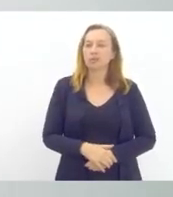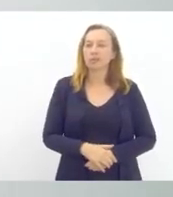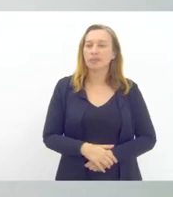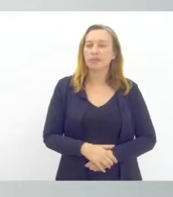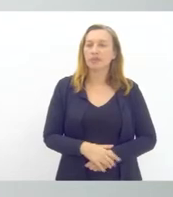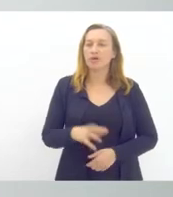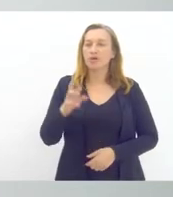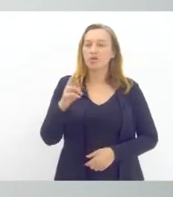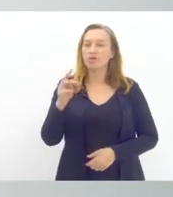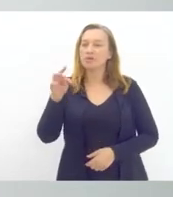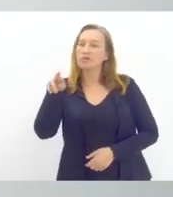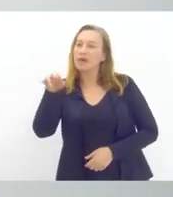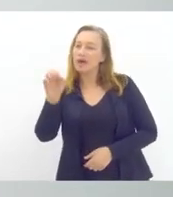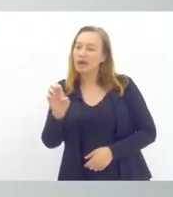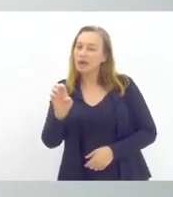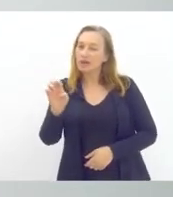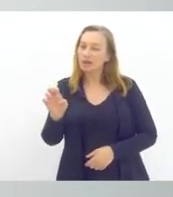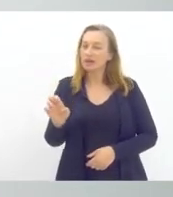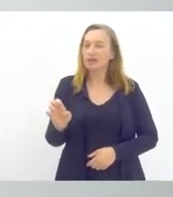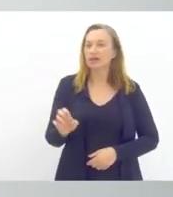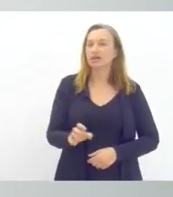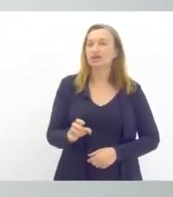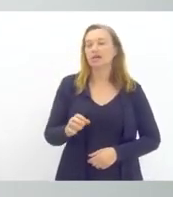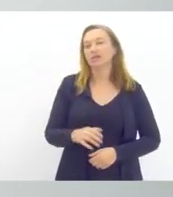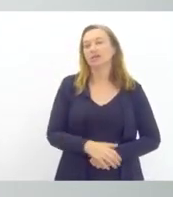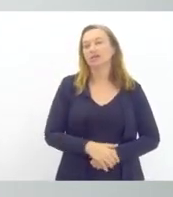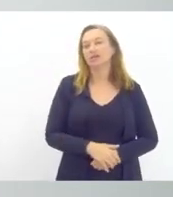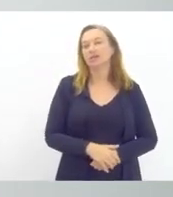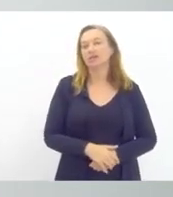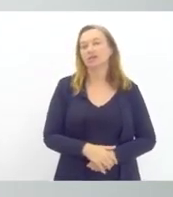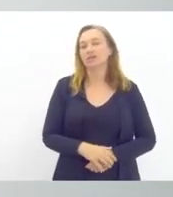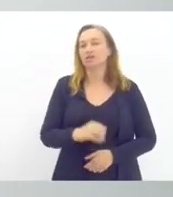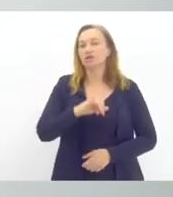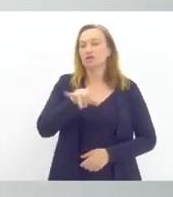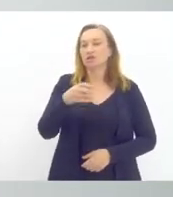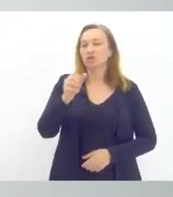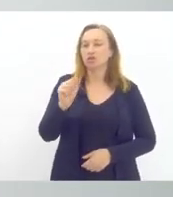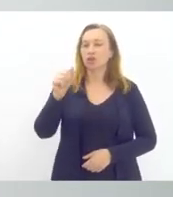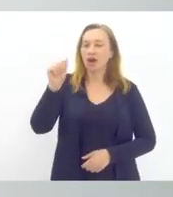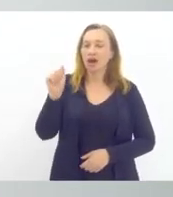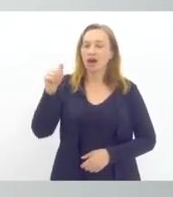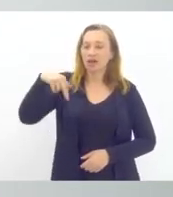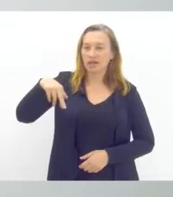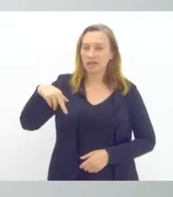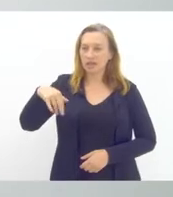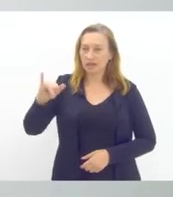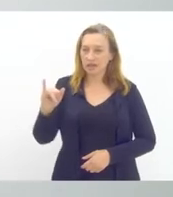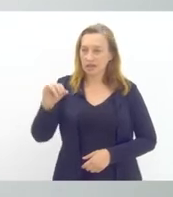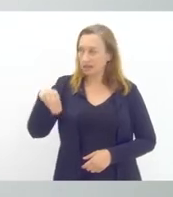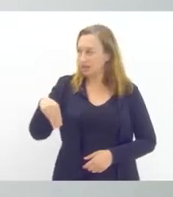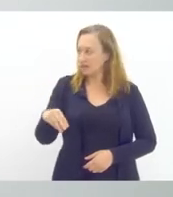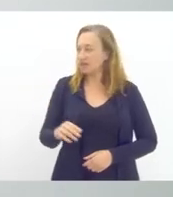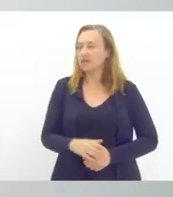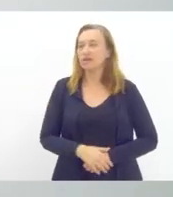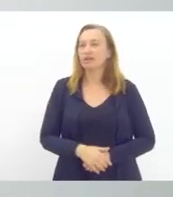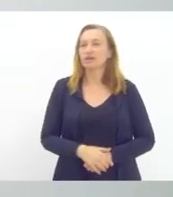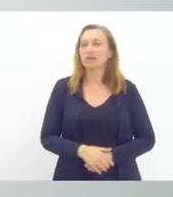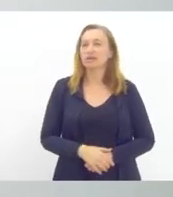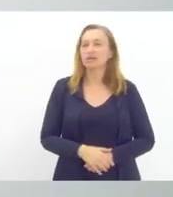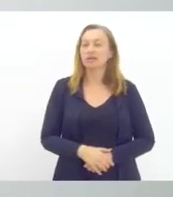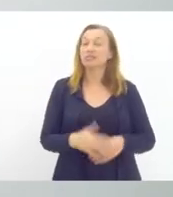Rosemary Lima publicitária Joaquim de Souza Correia consultor do grupo Vila Vasco